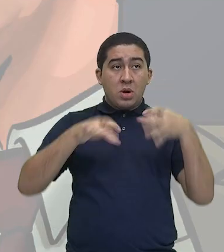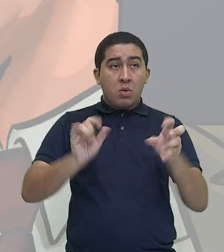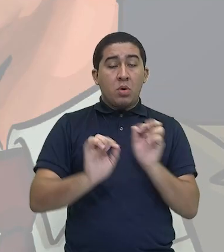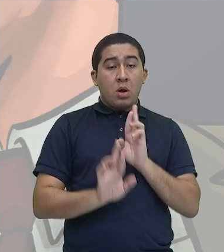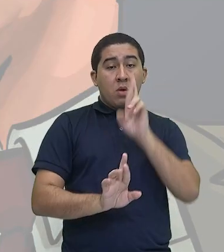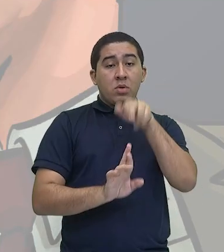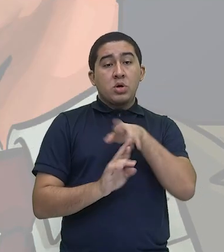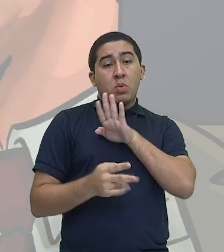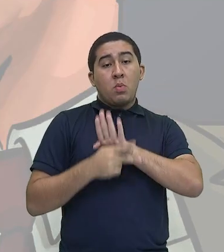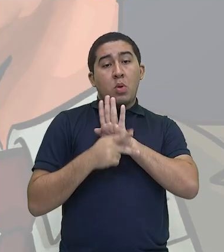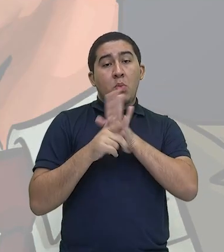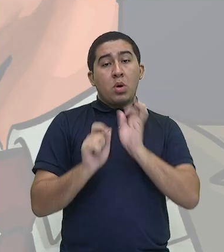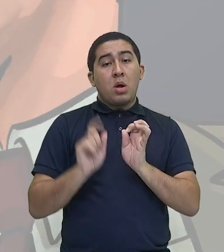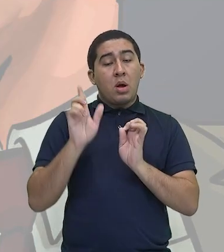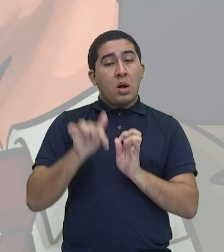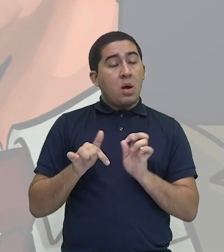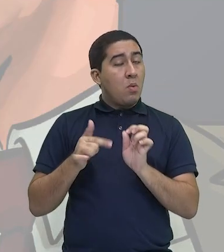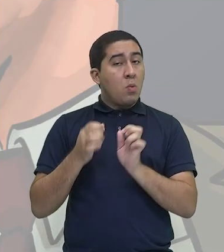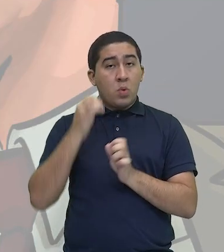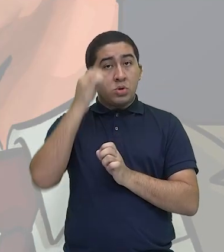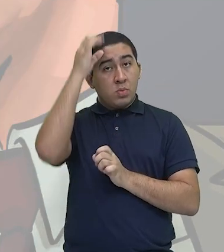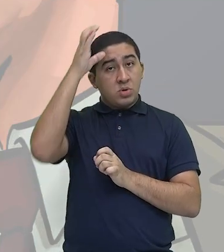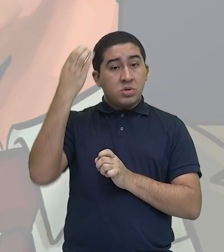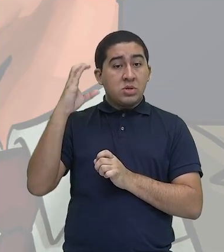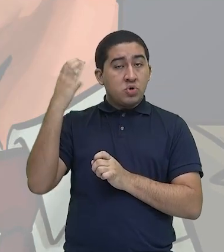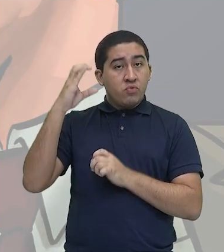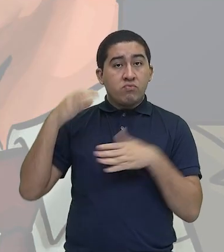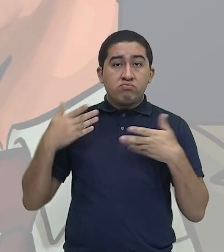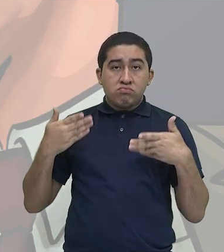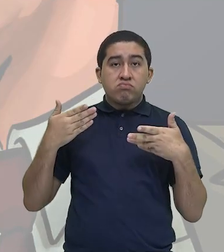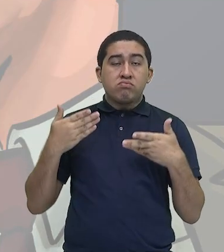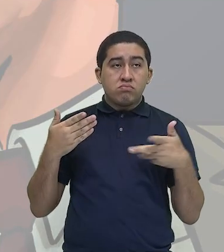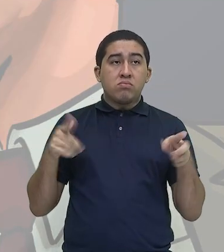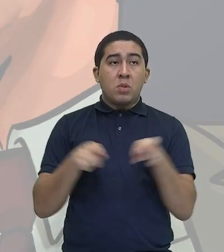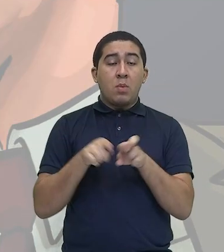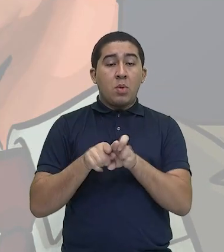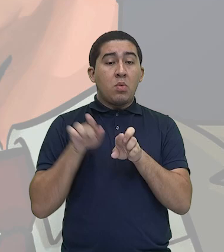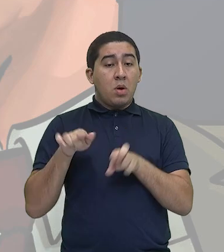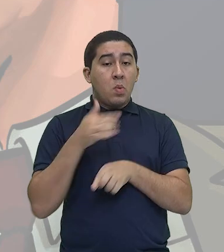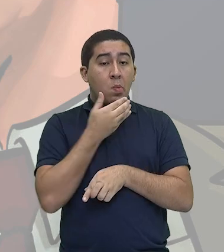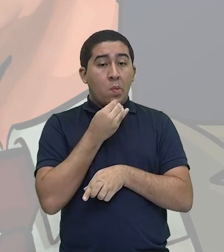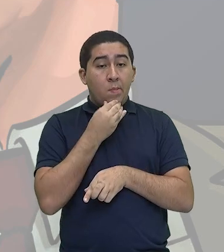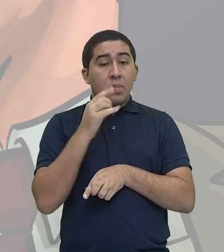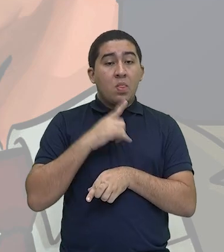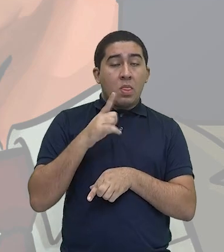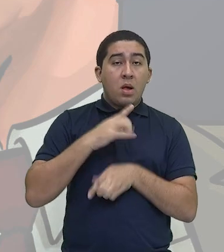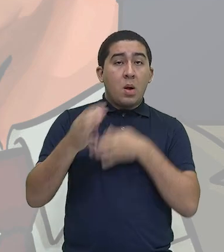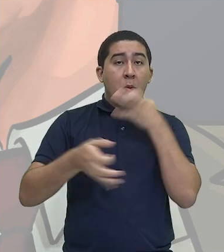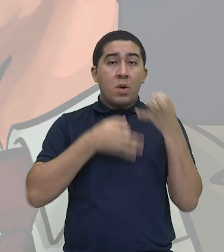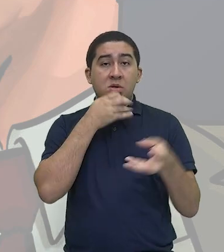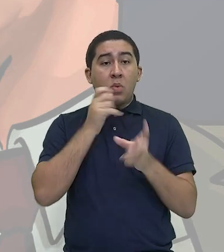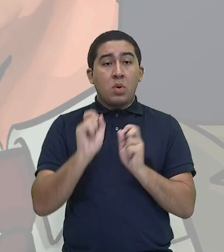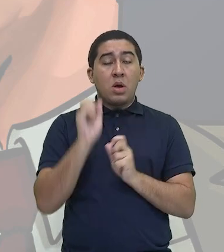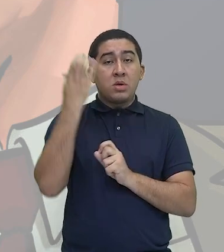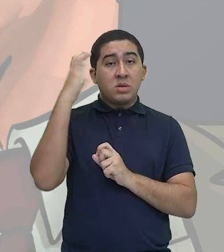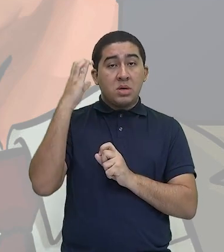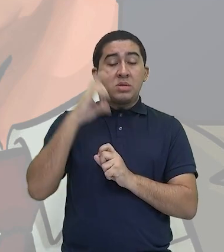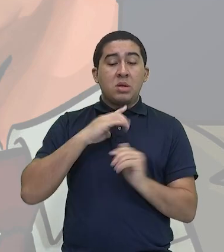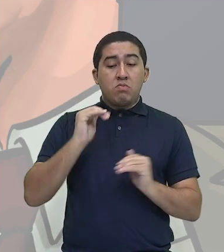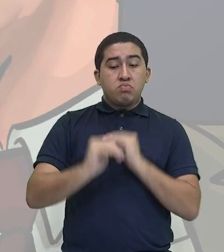questão do conhecimento científico? Ele vai argumentar, né, que a ciência ela